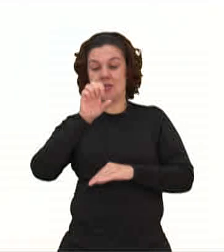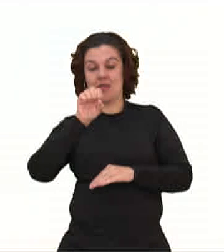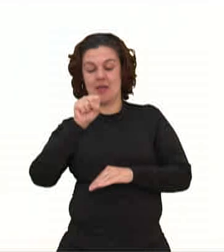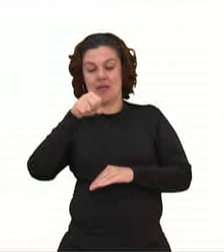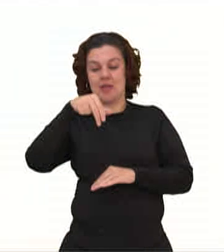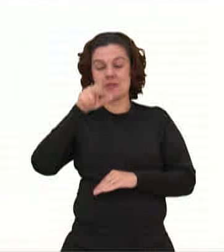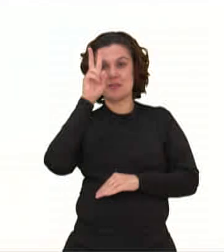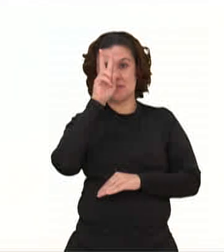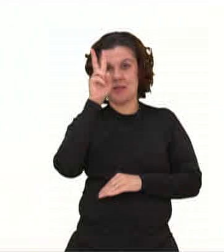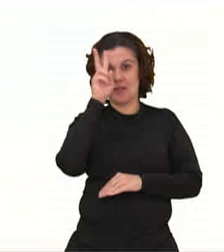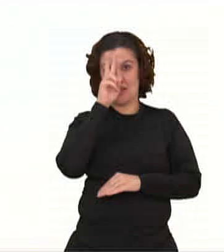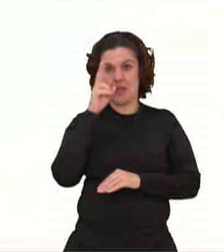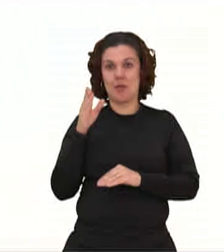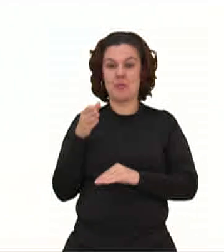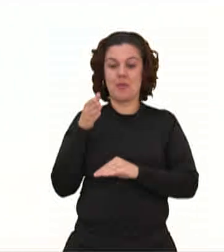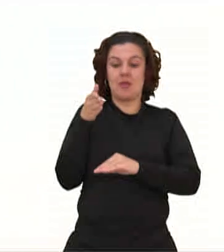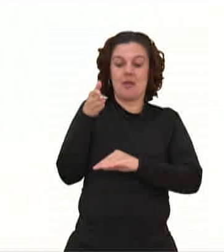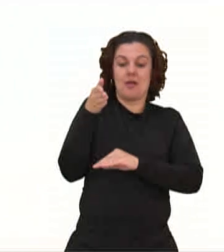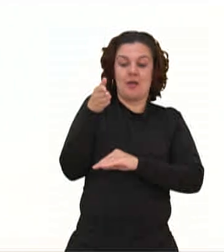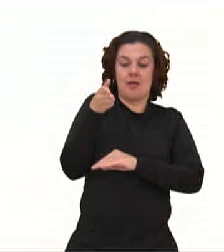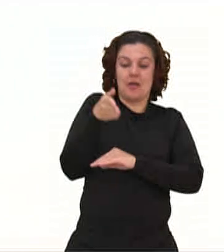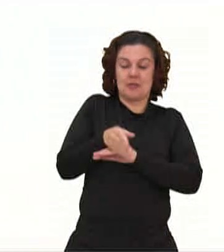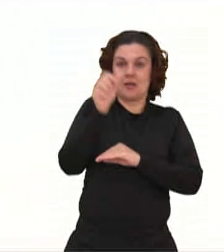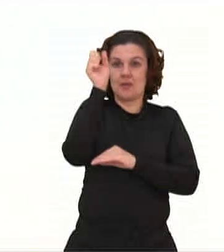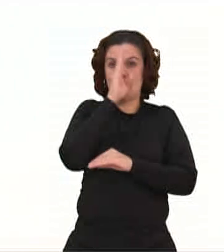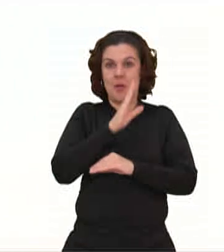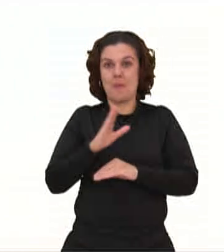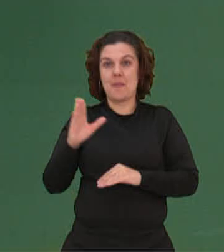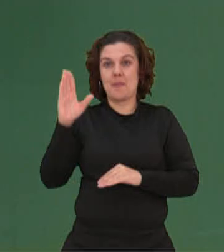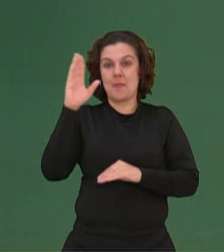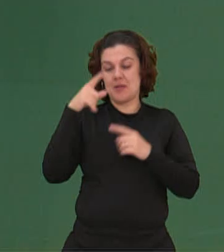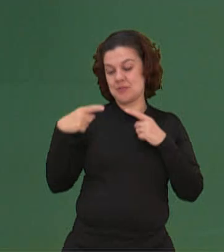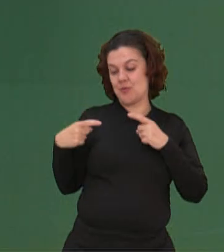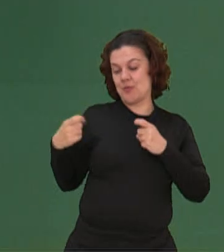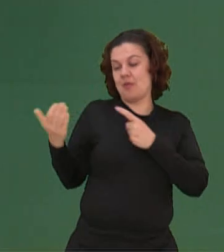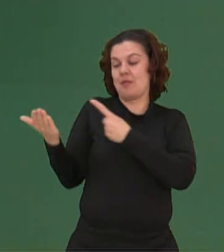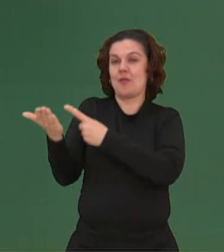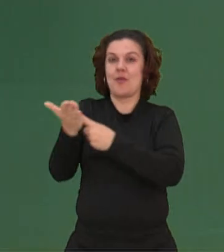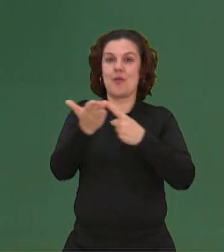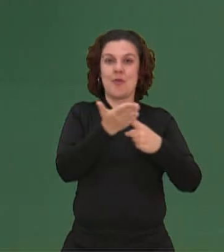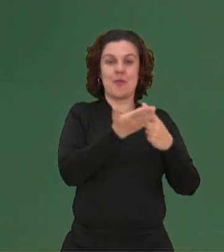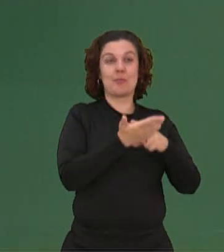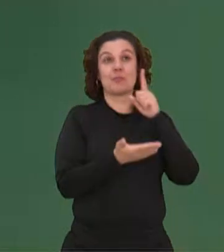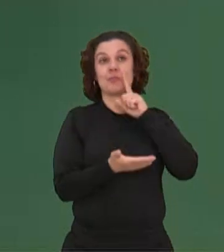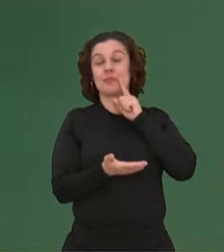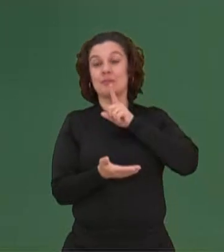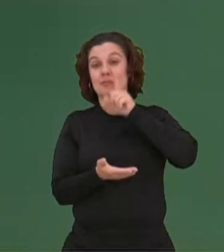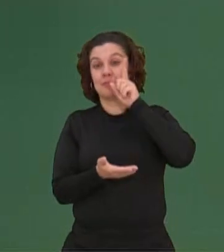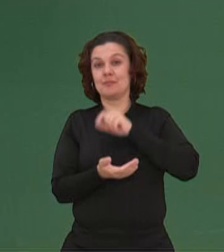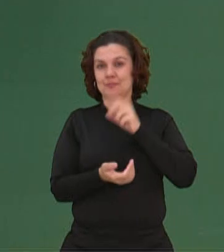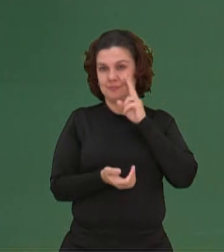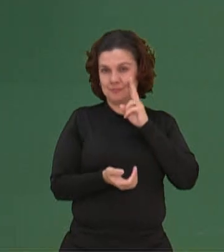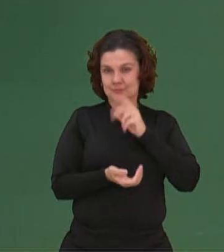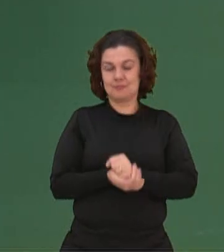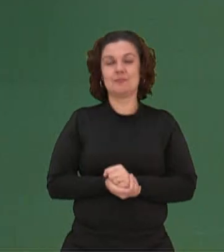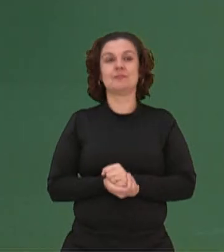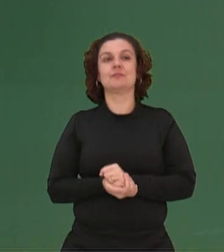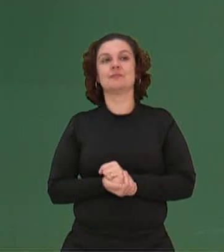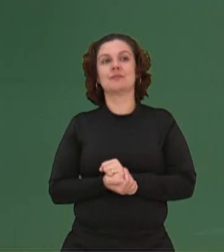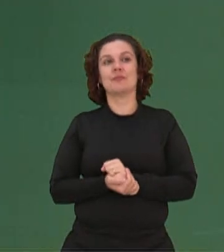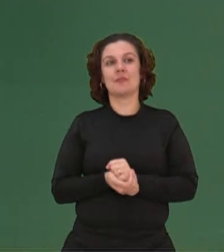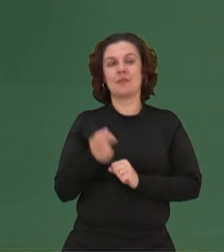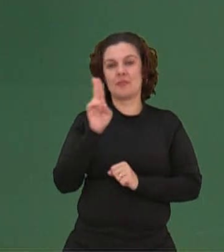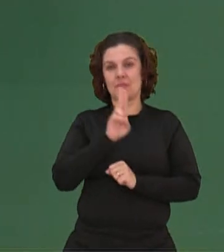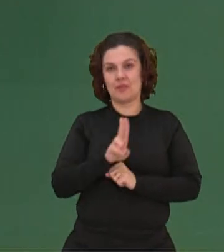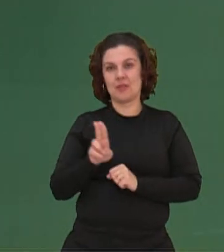do contexto? Entrada do Brasil na Segunda Guerra Mundial, acordo com os Estados Unidos, tá lembrado? A gente usou